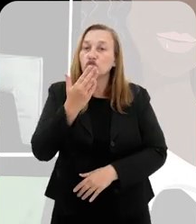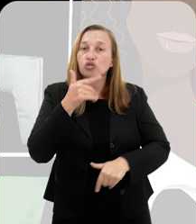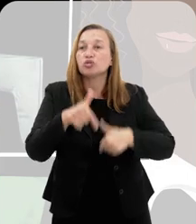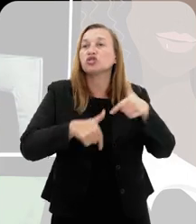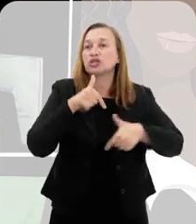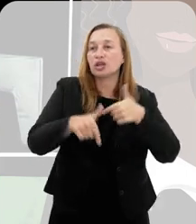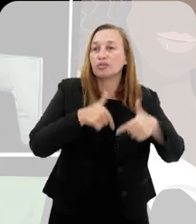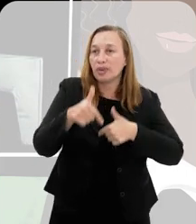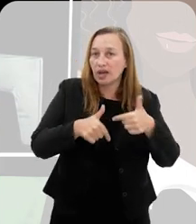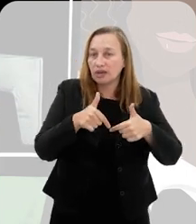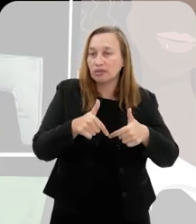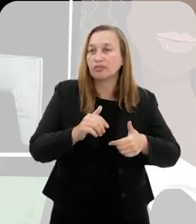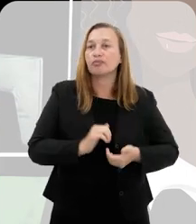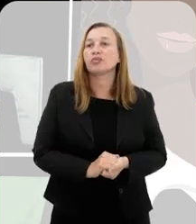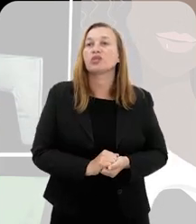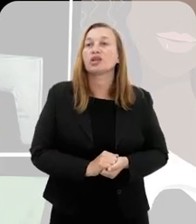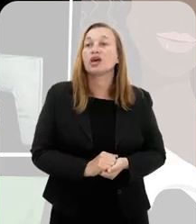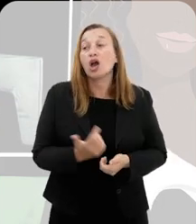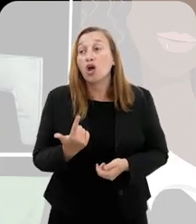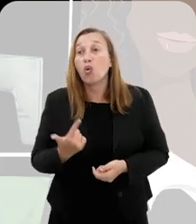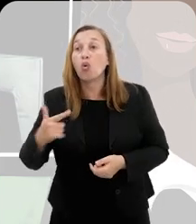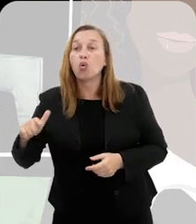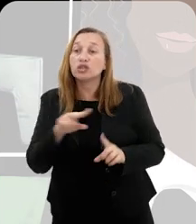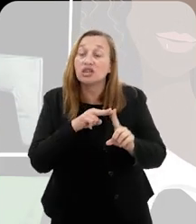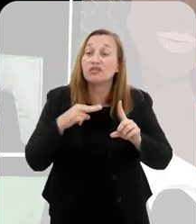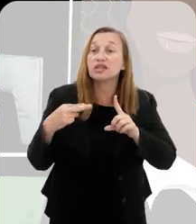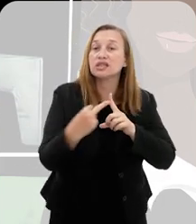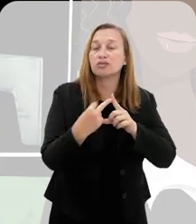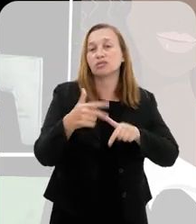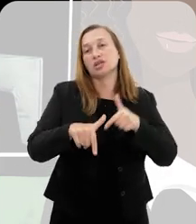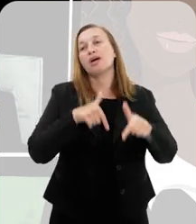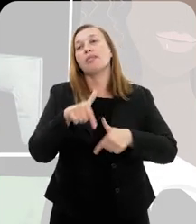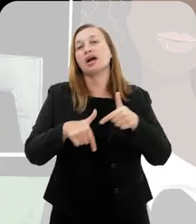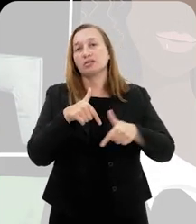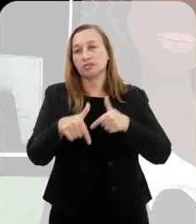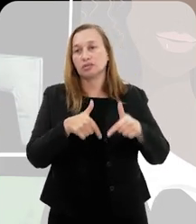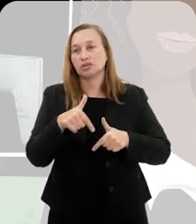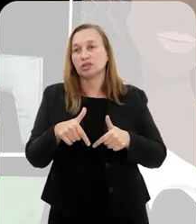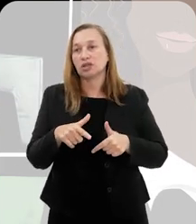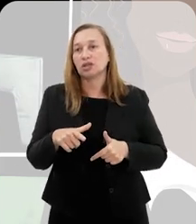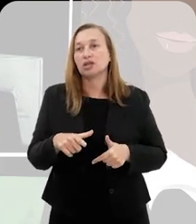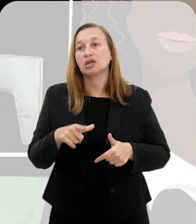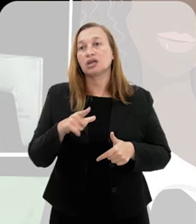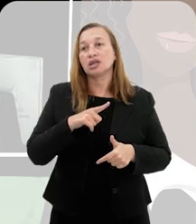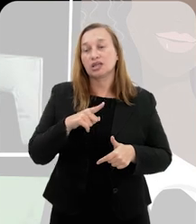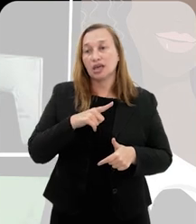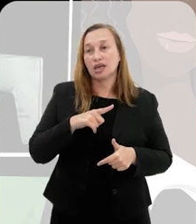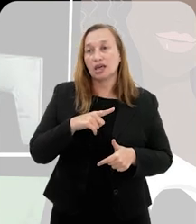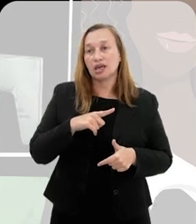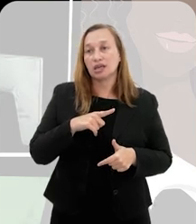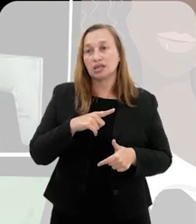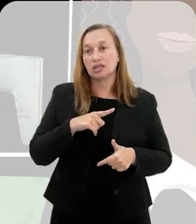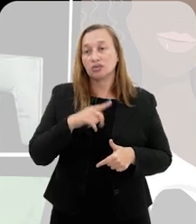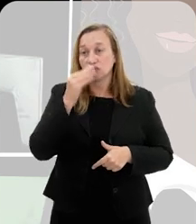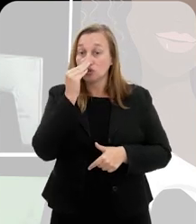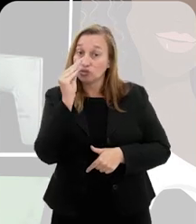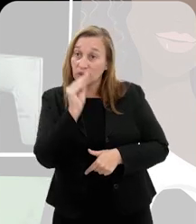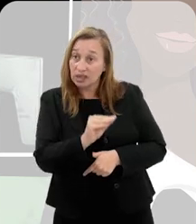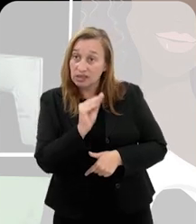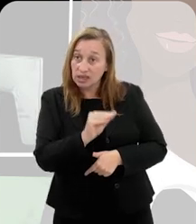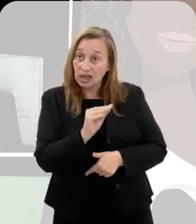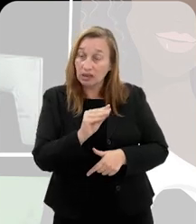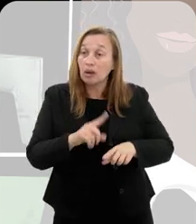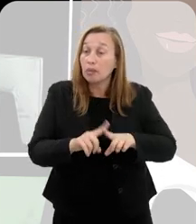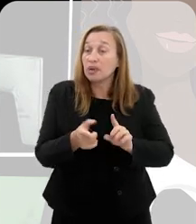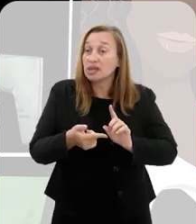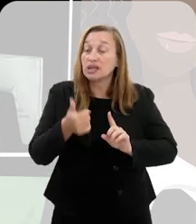são necessários. É um tipo de trabalho, é um recorte, é um outro, uma outra vertente de trabalho que tem sido jogado